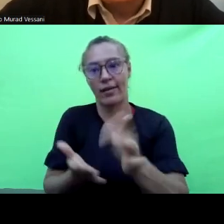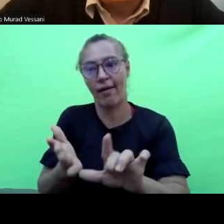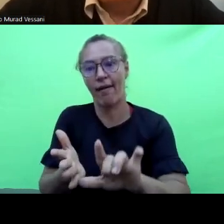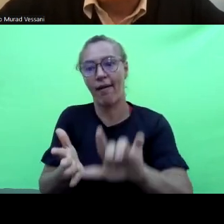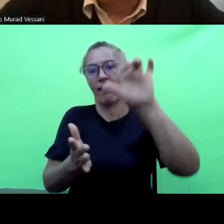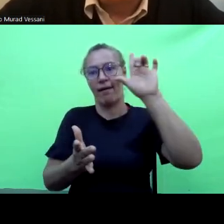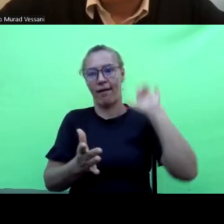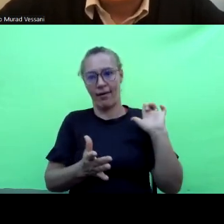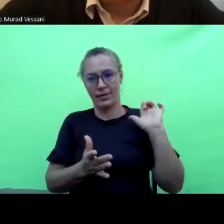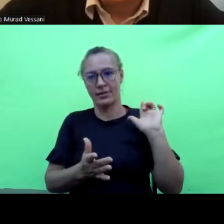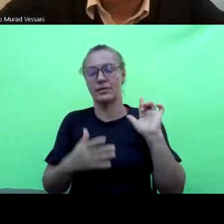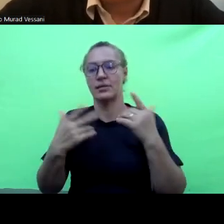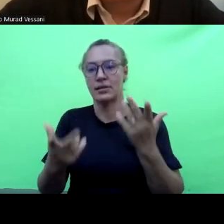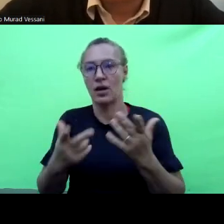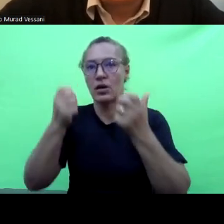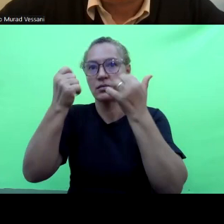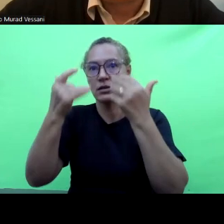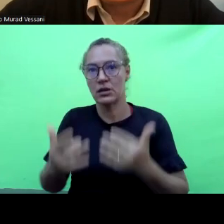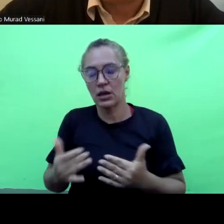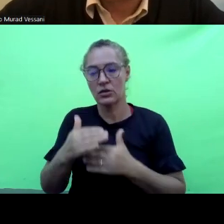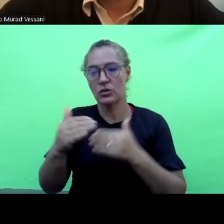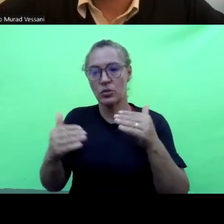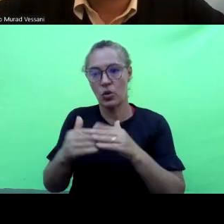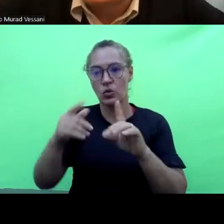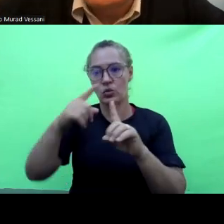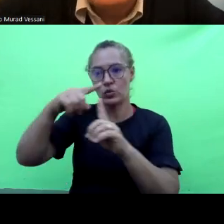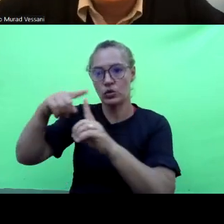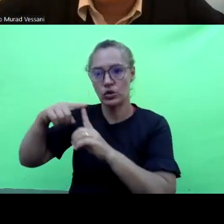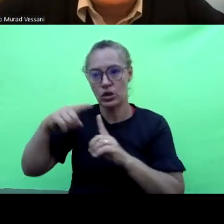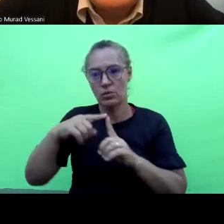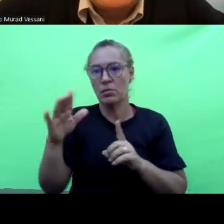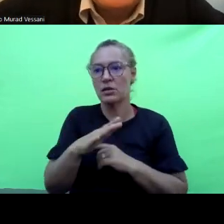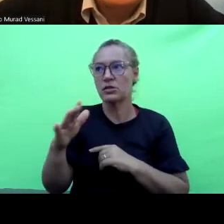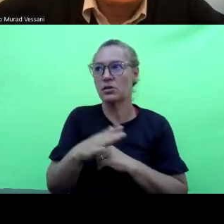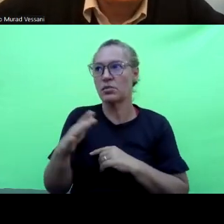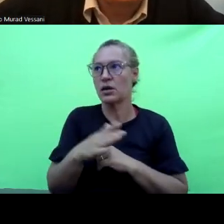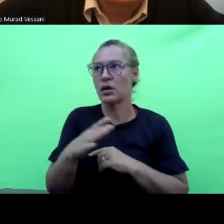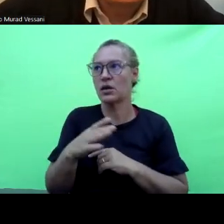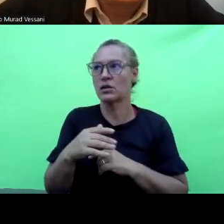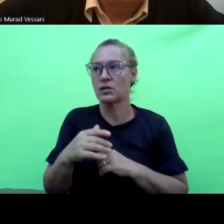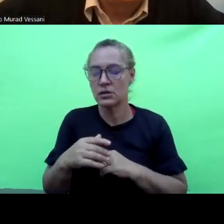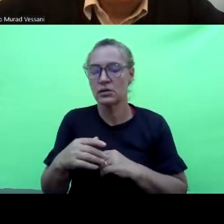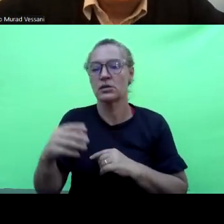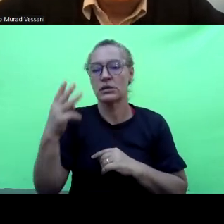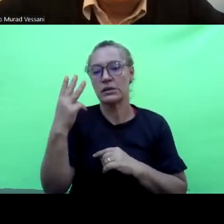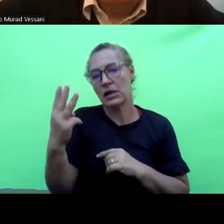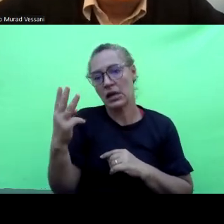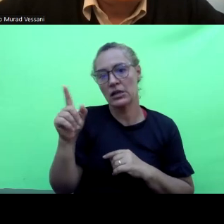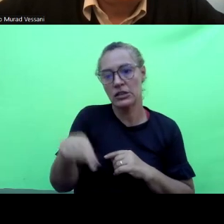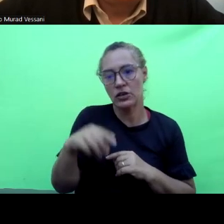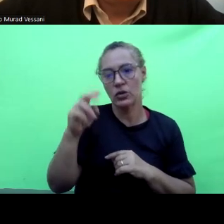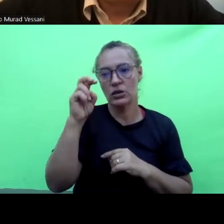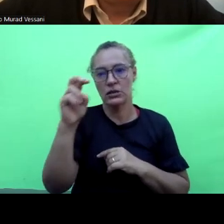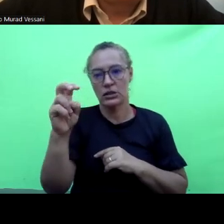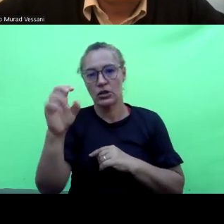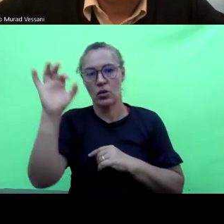tipos, a gente está falando de mais ou menos 3,5% da população global entre 40 e 80 anos, né? E a gente